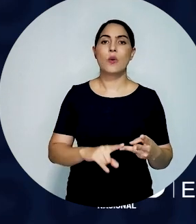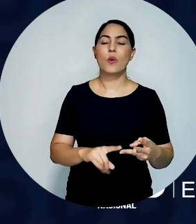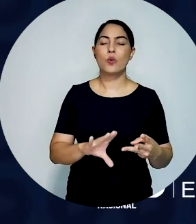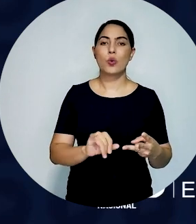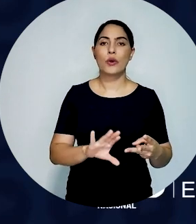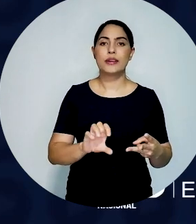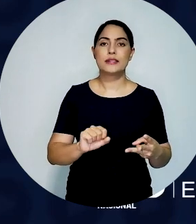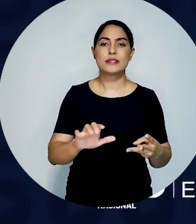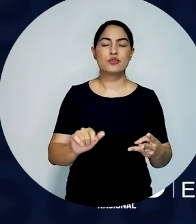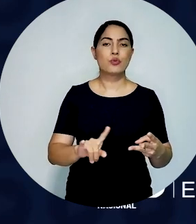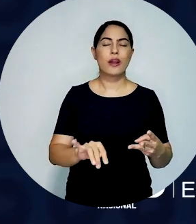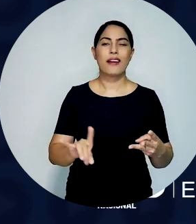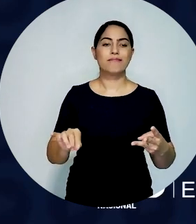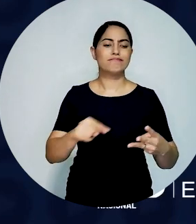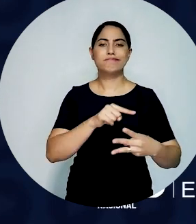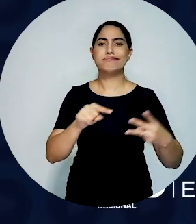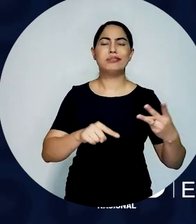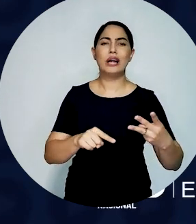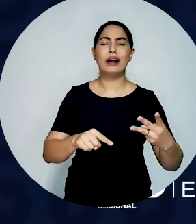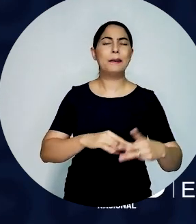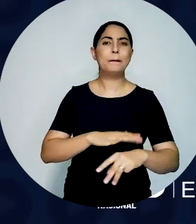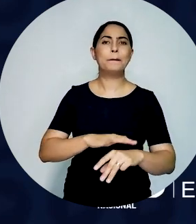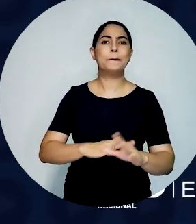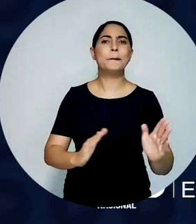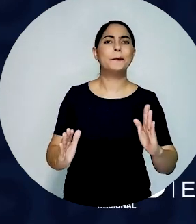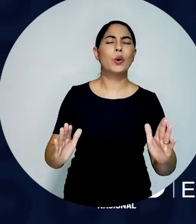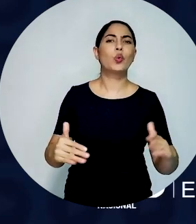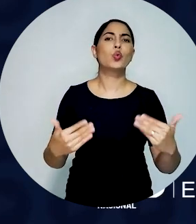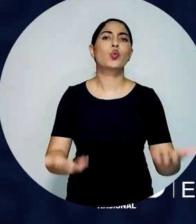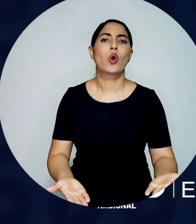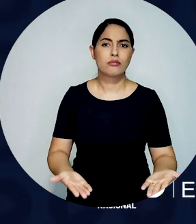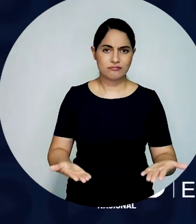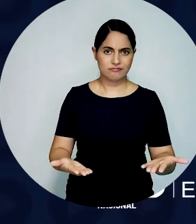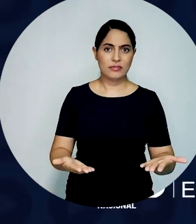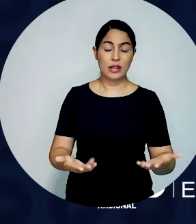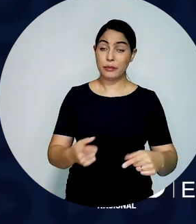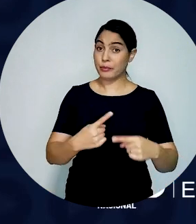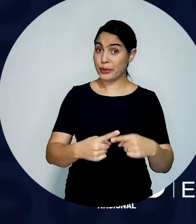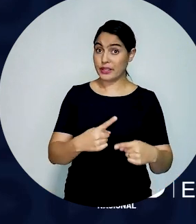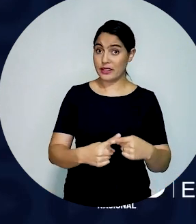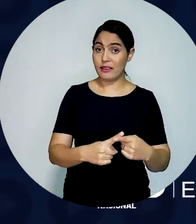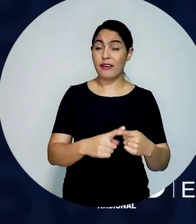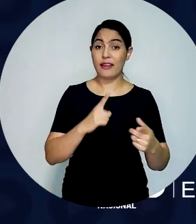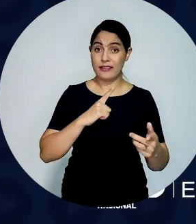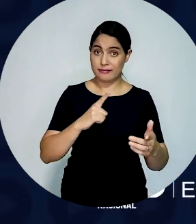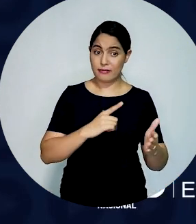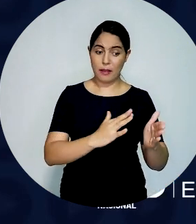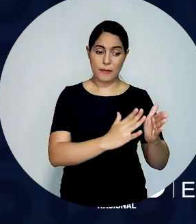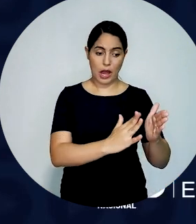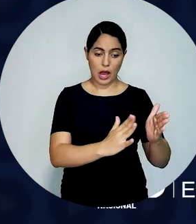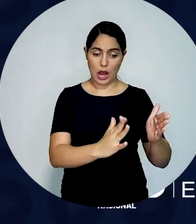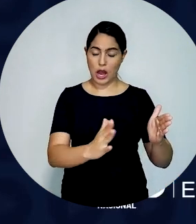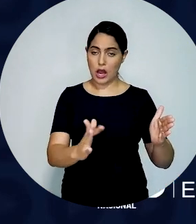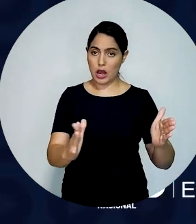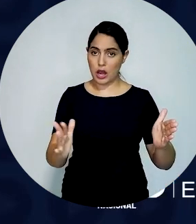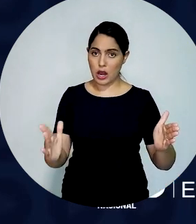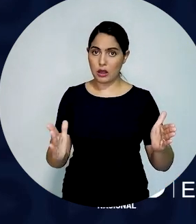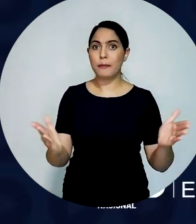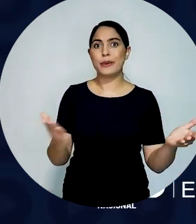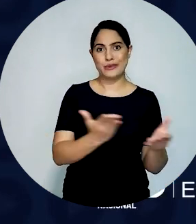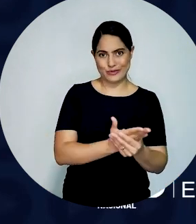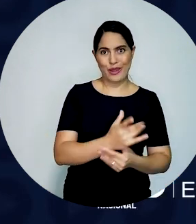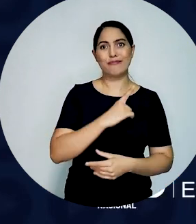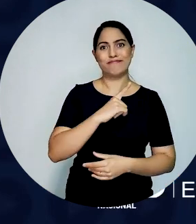impugnação da sentença, vai falar isso em que lapso temporal, né? Quer dizer, a gente tem situações em que